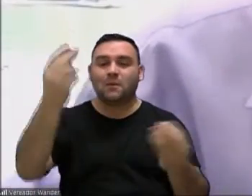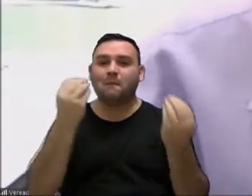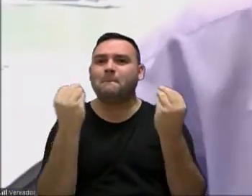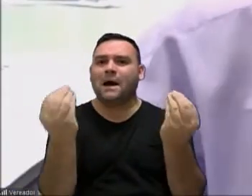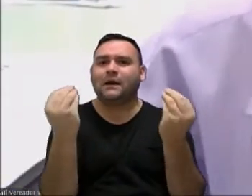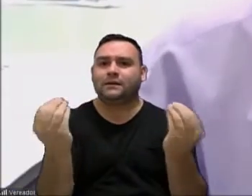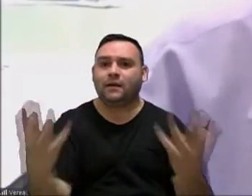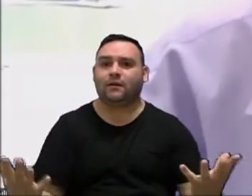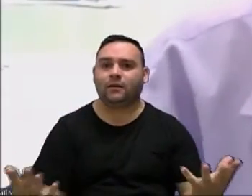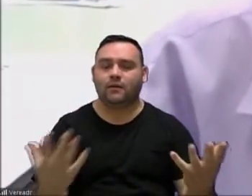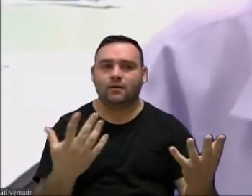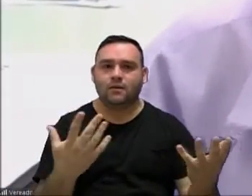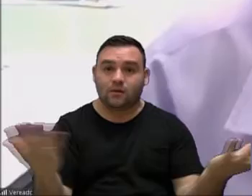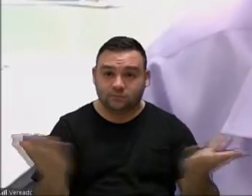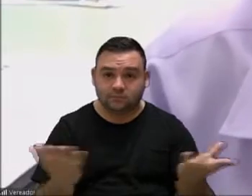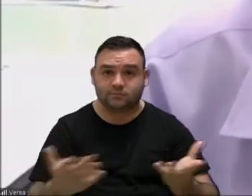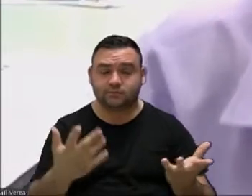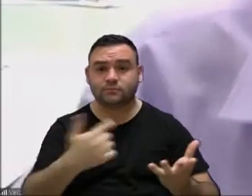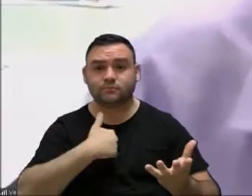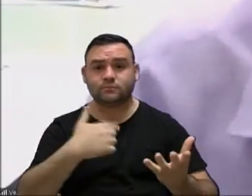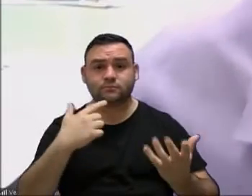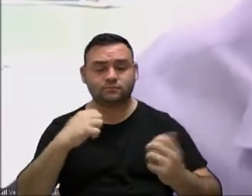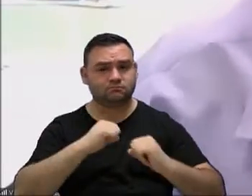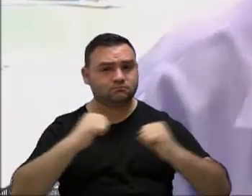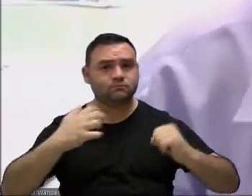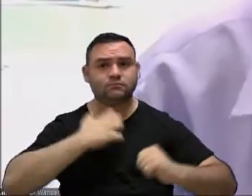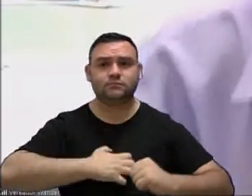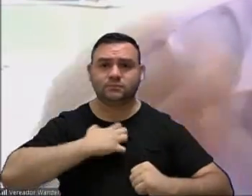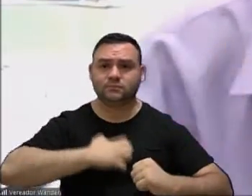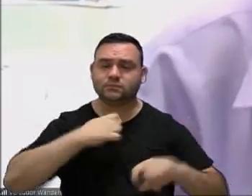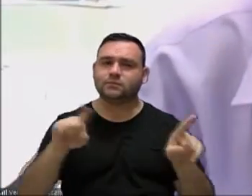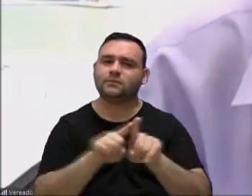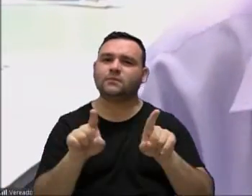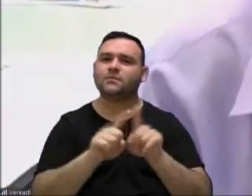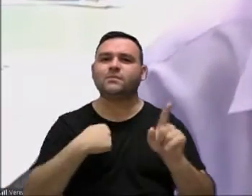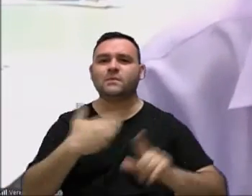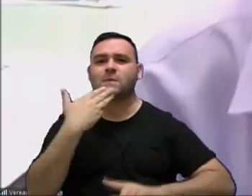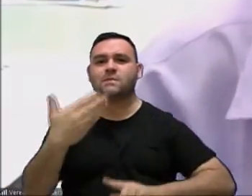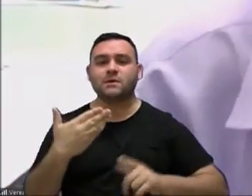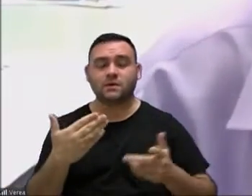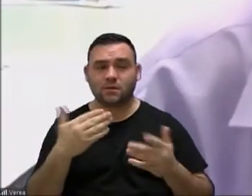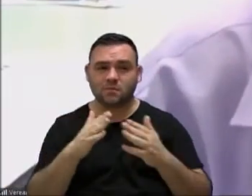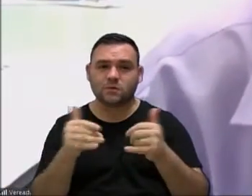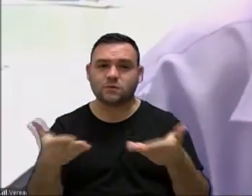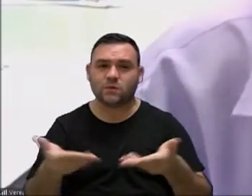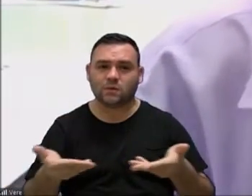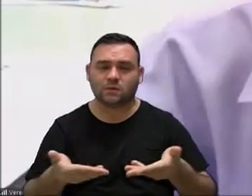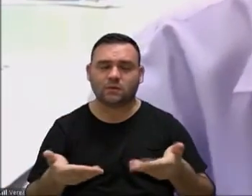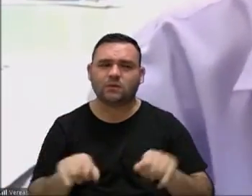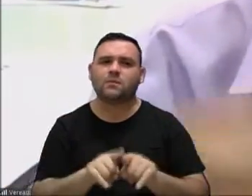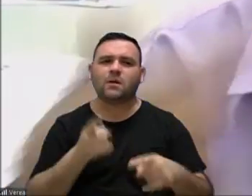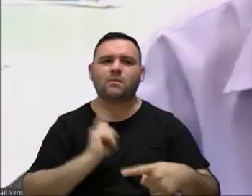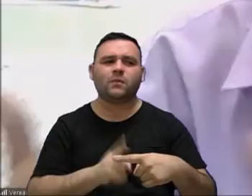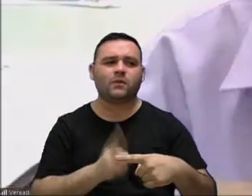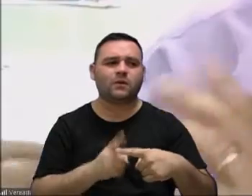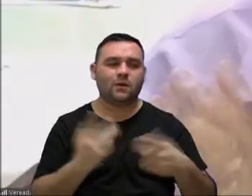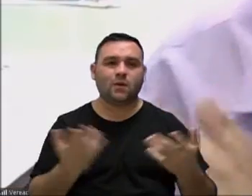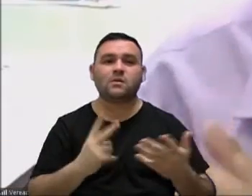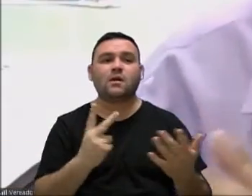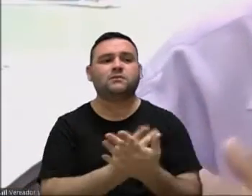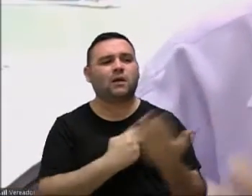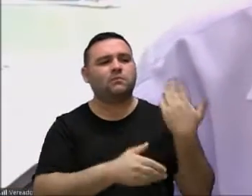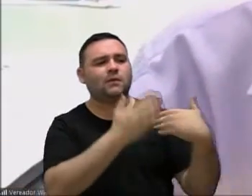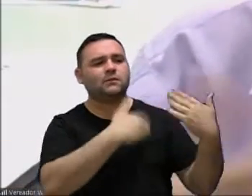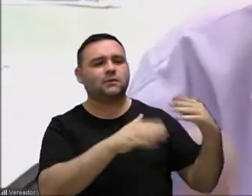razão? Então, essa é a minha indignação e a minha solicitação, vereador Dine. Porque isso já aconteceu